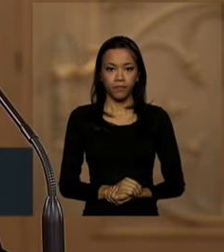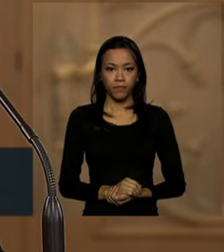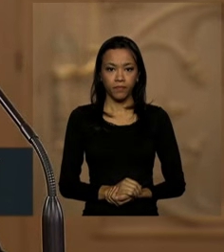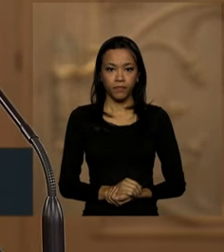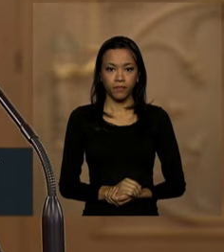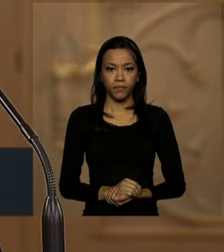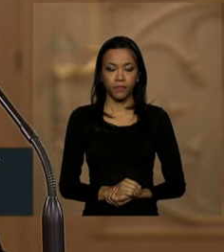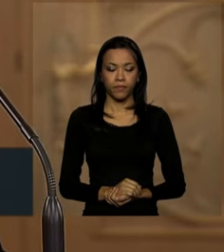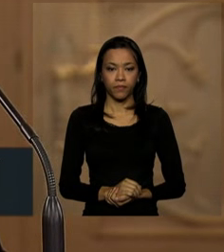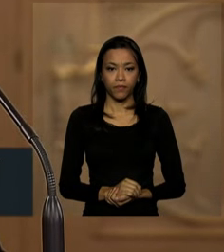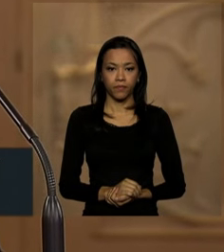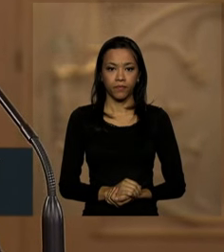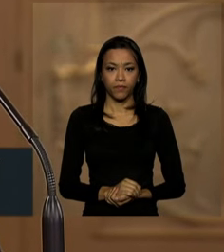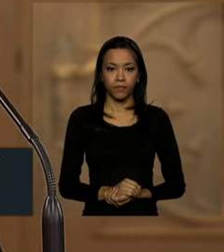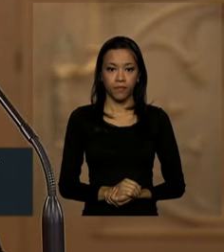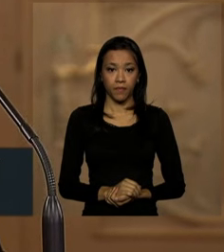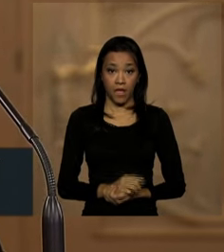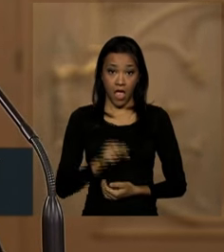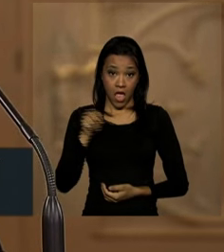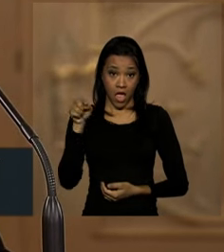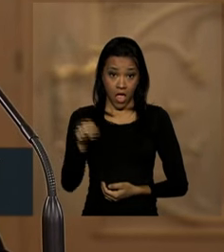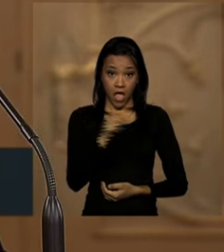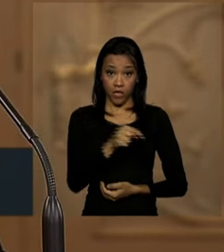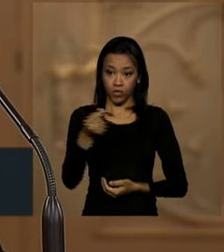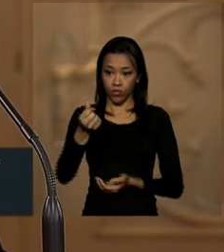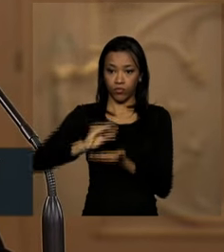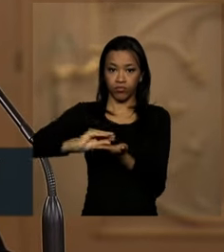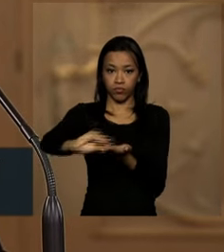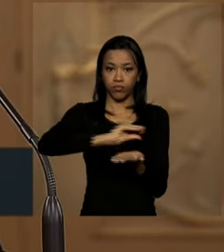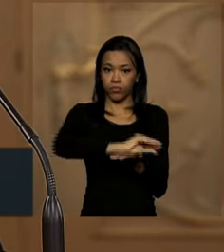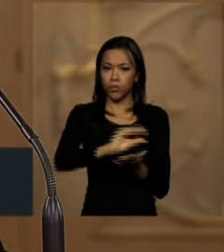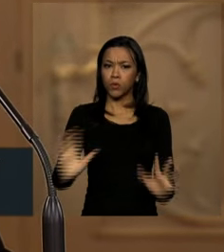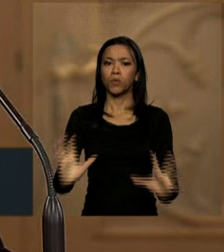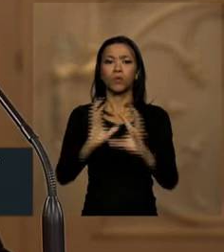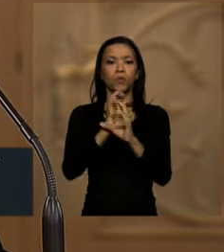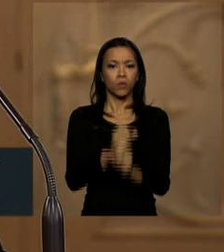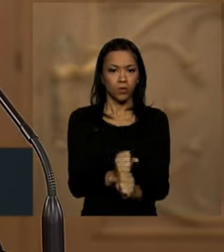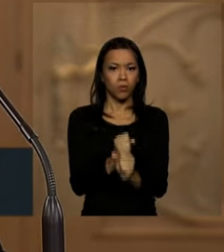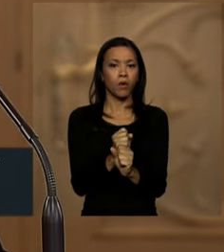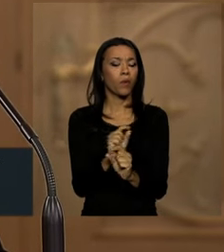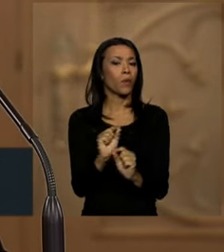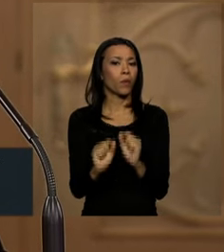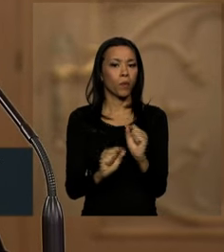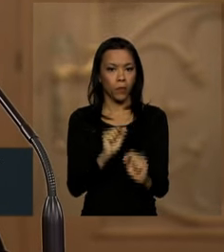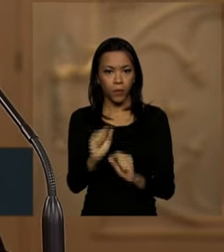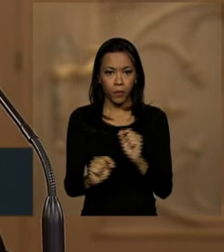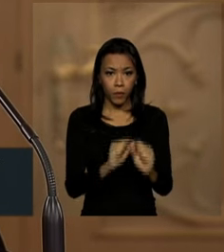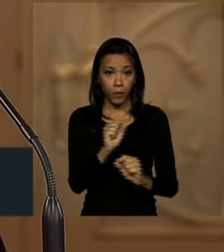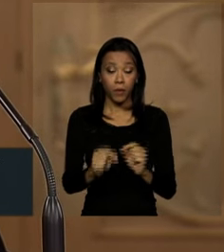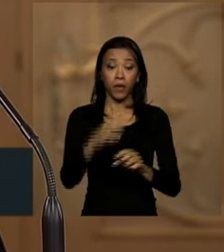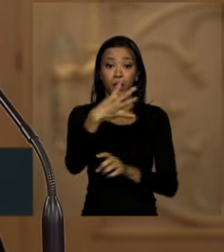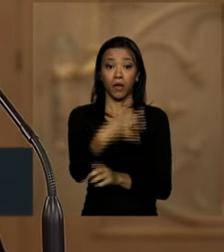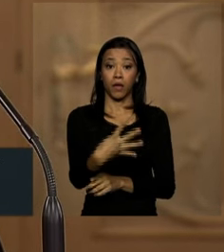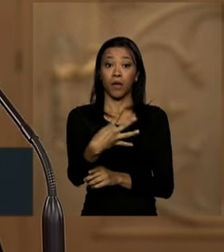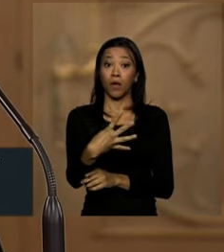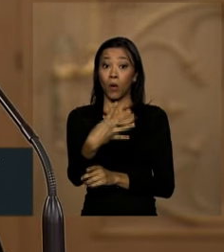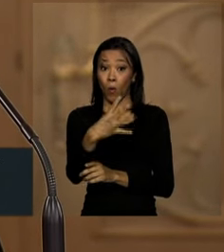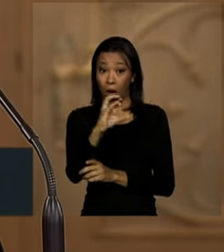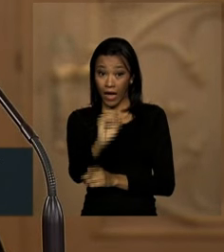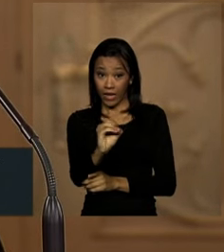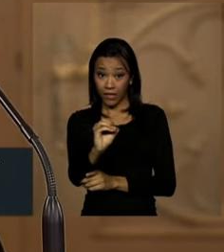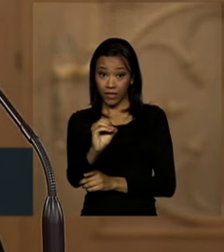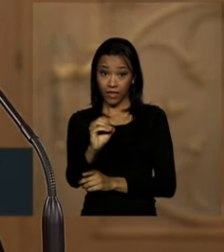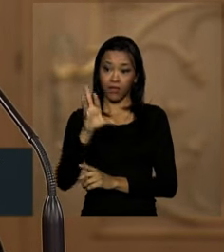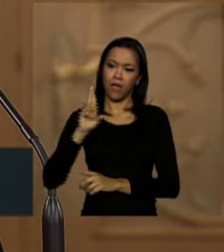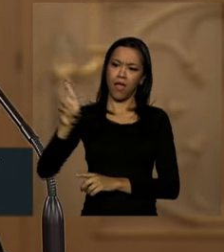industry. Esses investimentos poderão somar-se às cerca de 40 representações